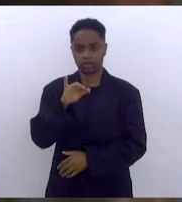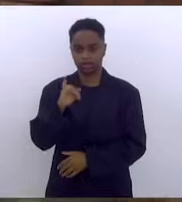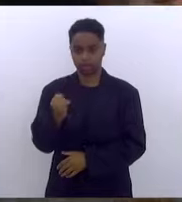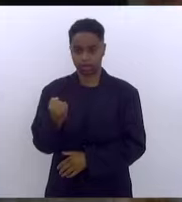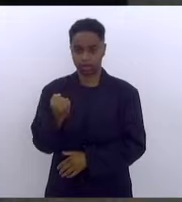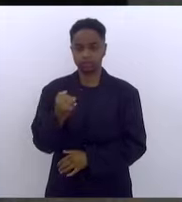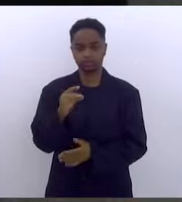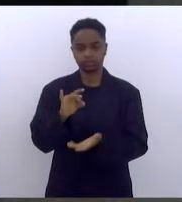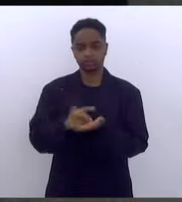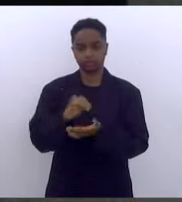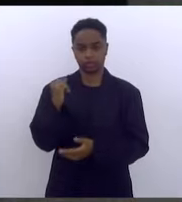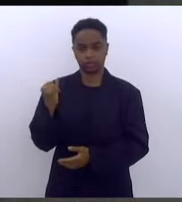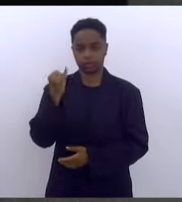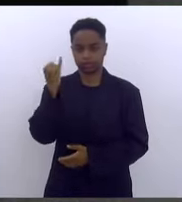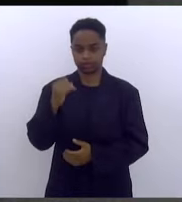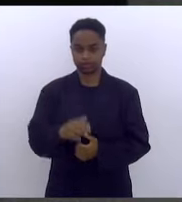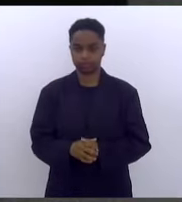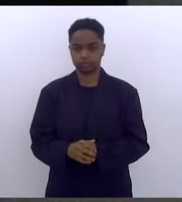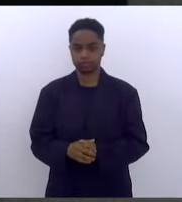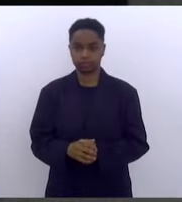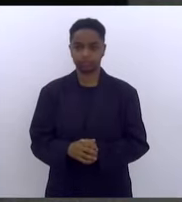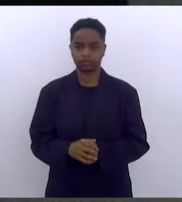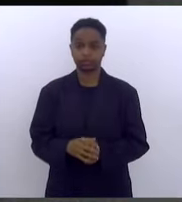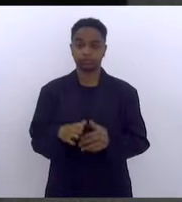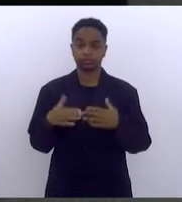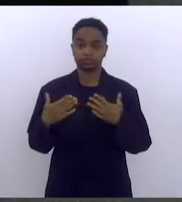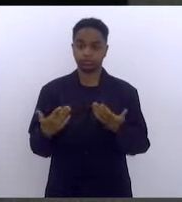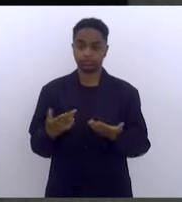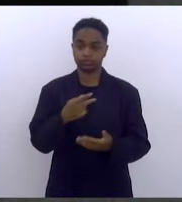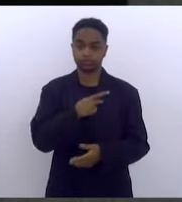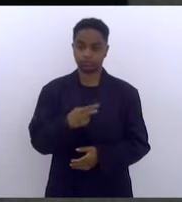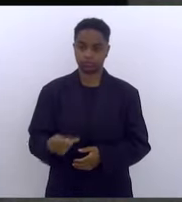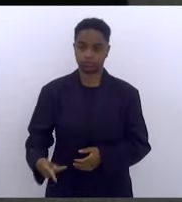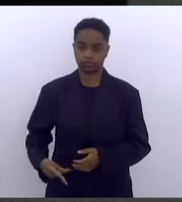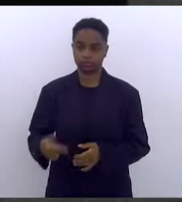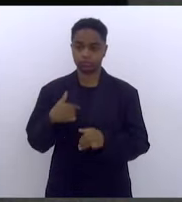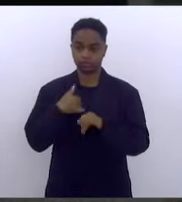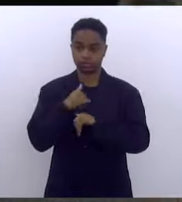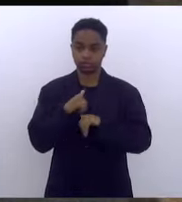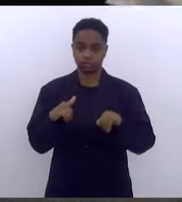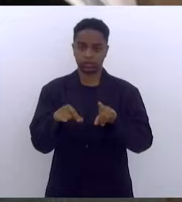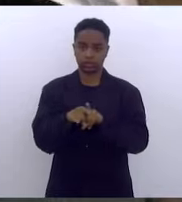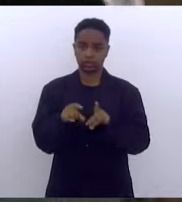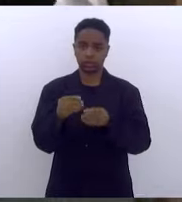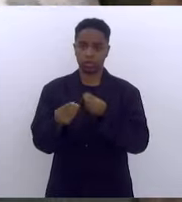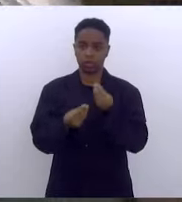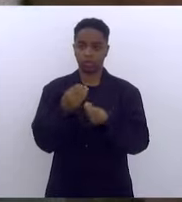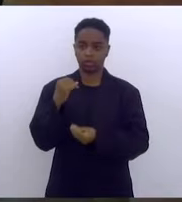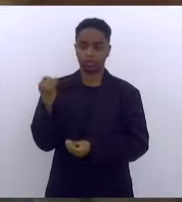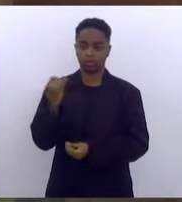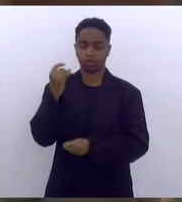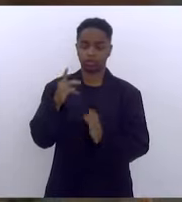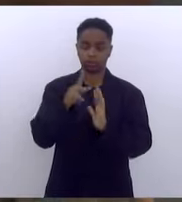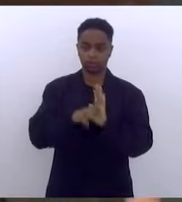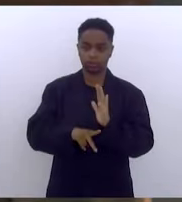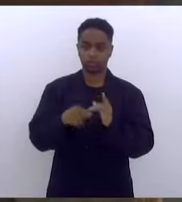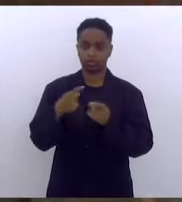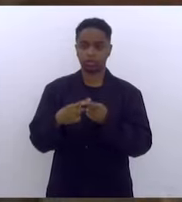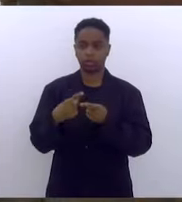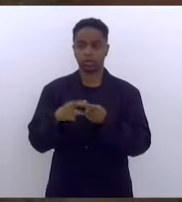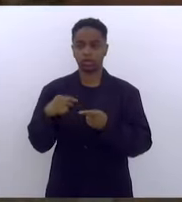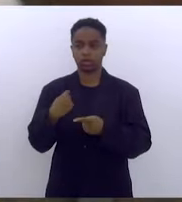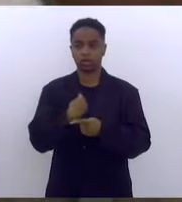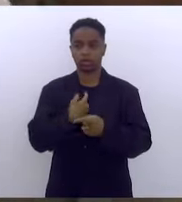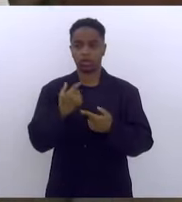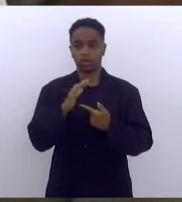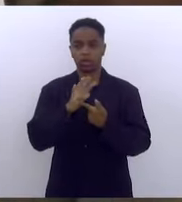FAPERJ, é fundamental. Nesse sentido, senhor presidente, dizer também da importância desse projeto para aquilo que a gente trazia